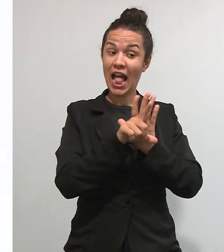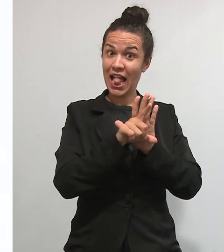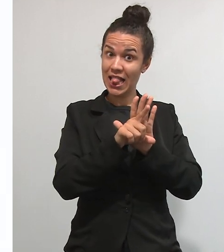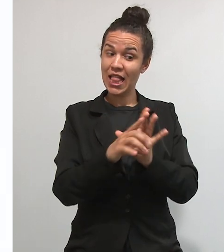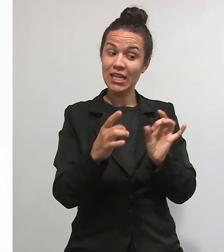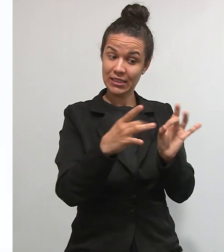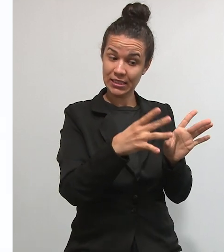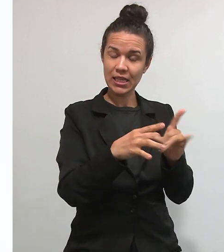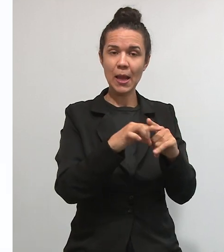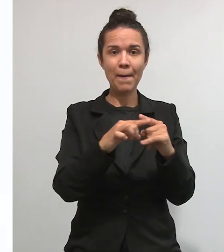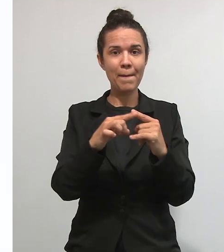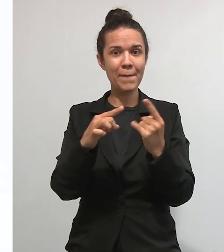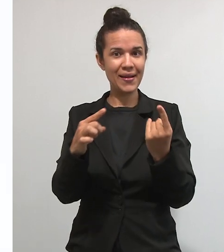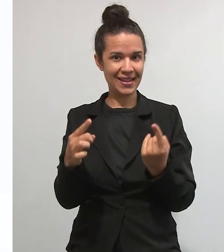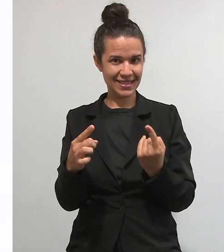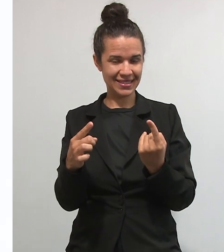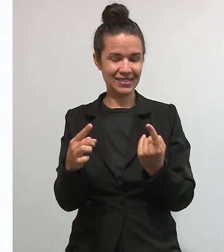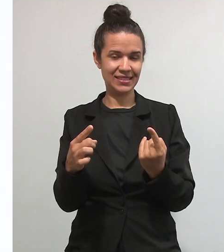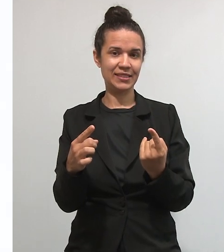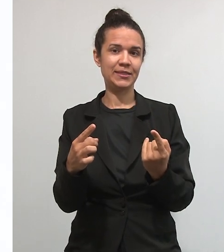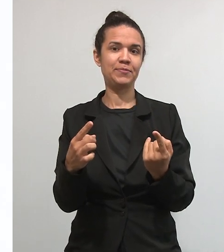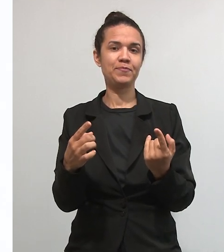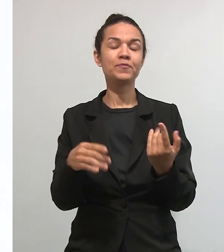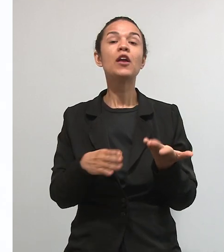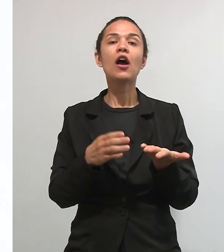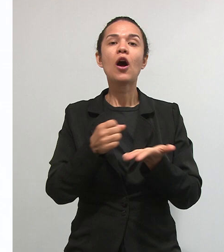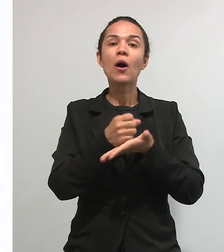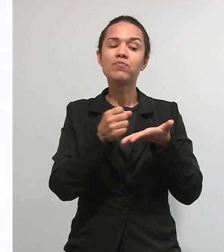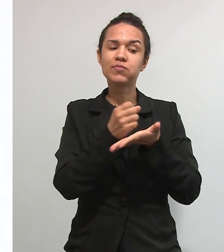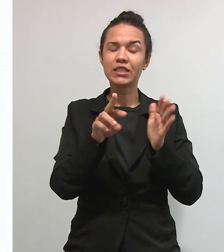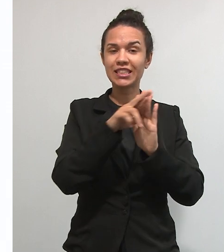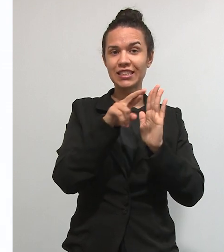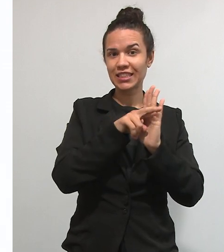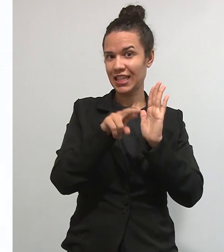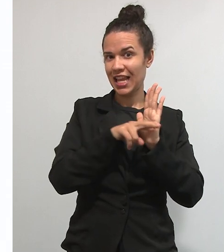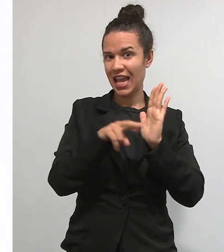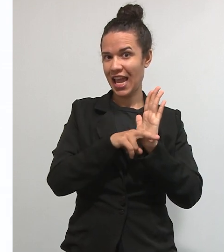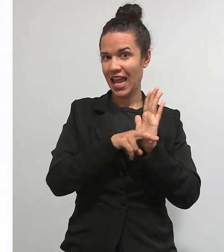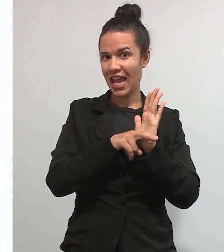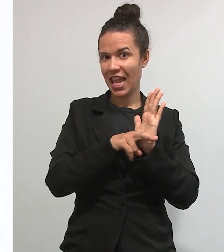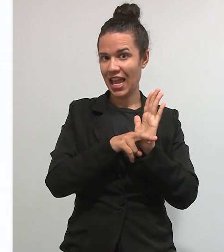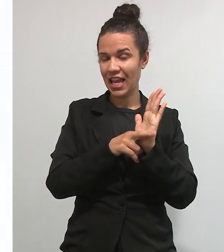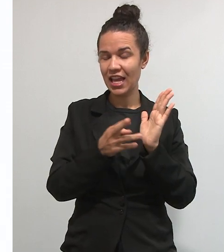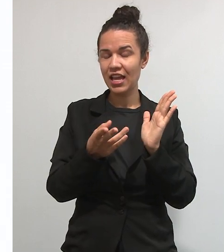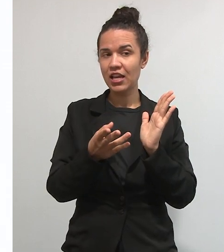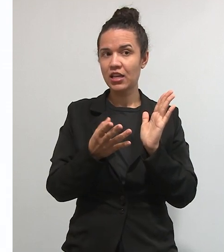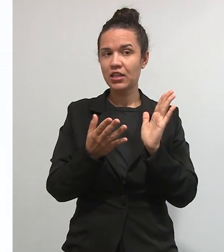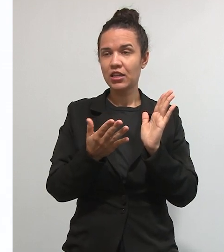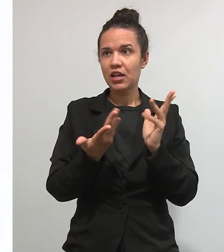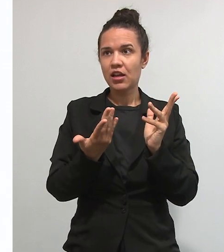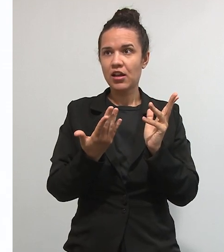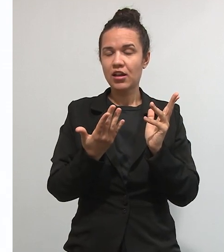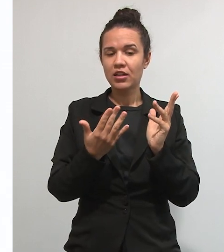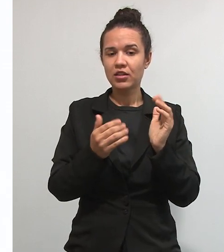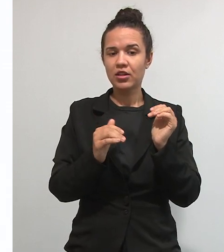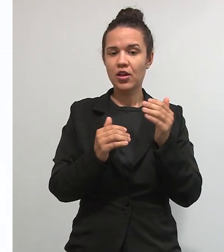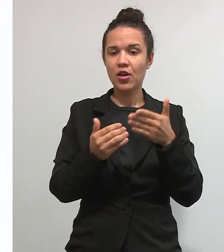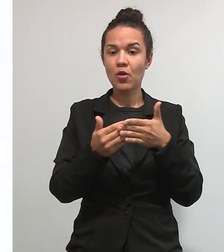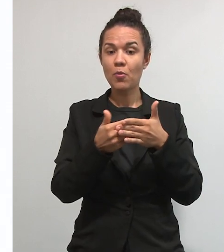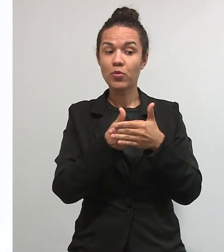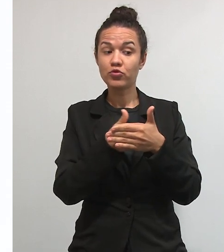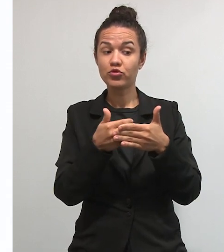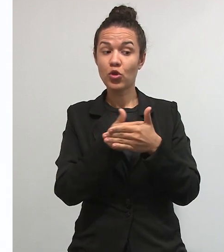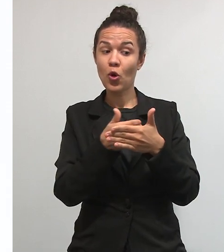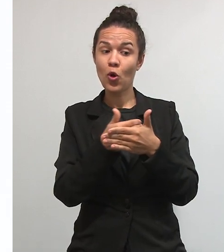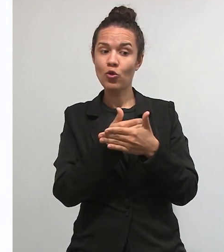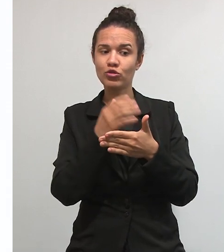lá 750, mas os princípios contábeis não estão descritos de forma explícita na nova